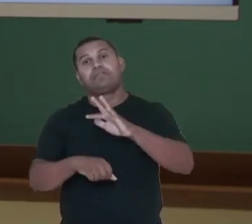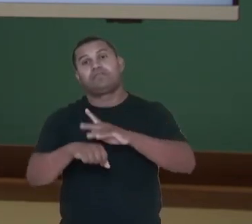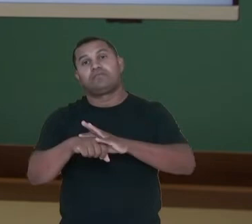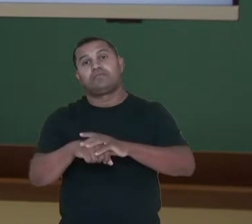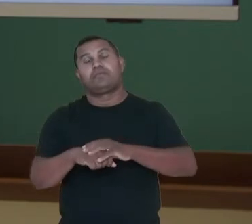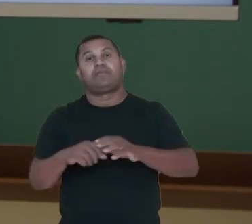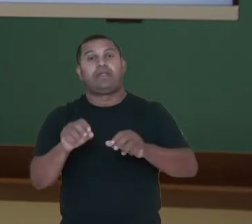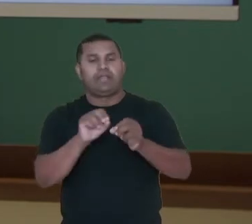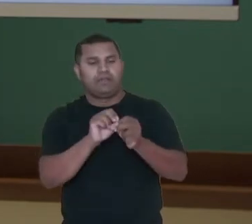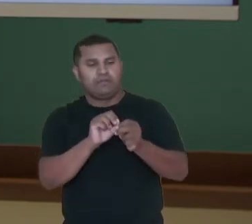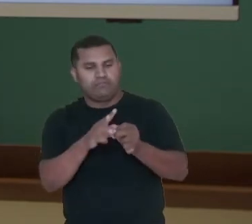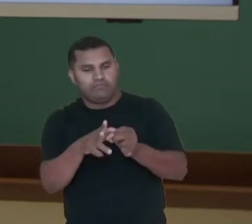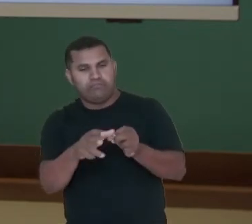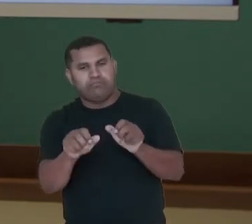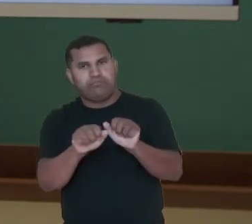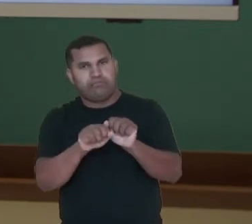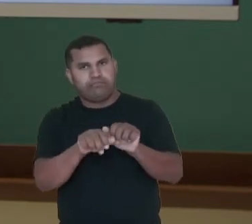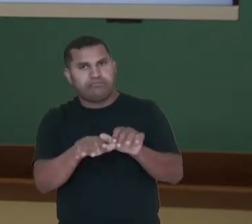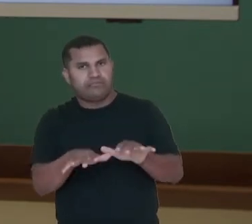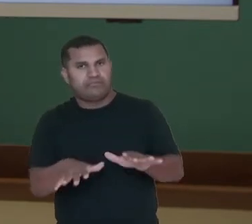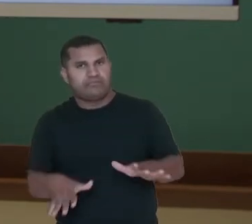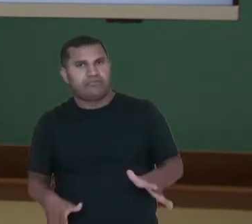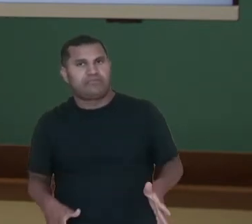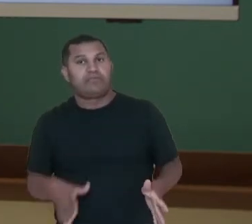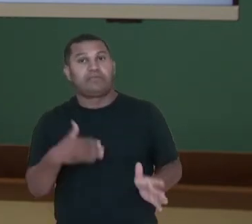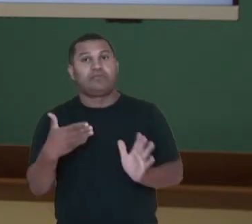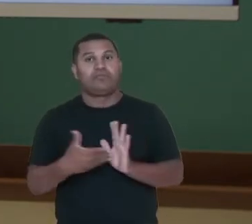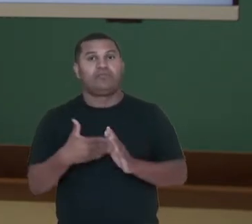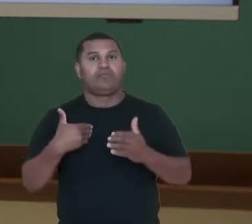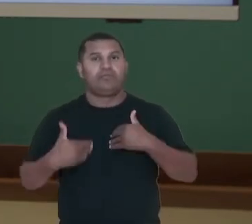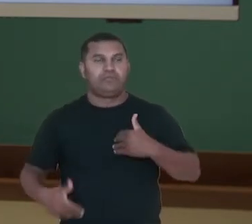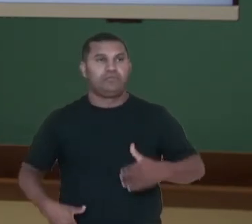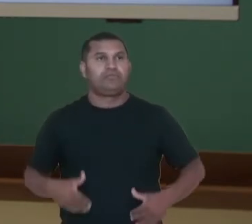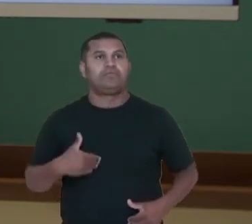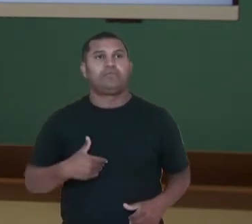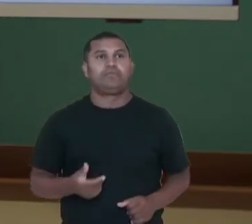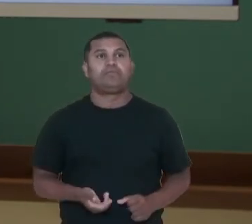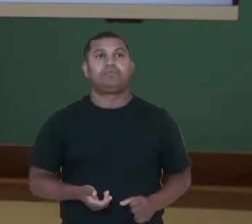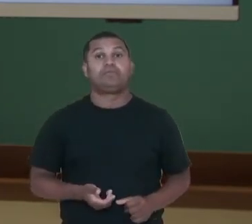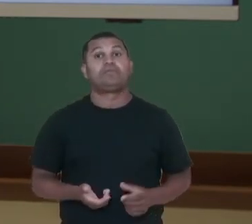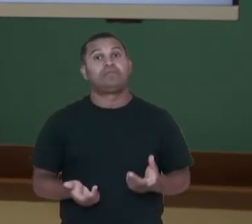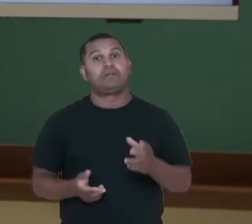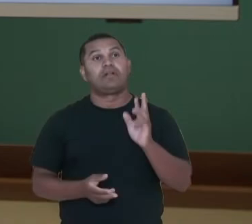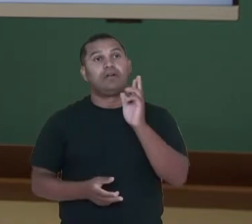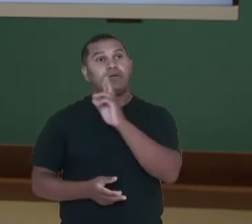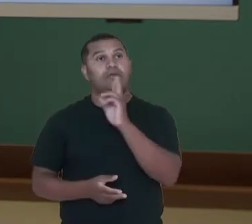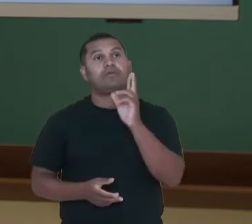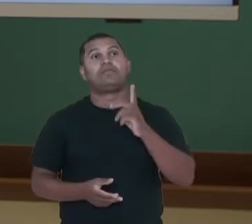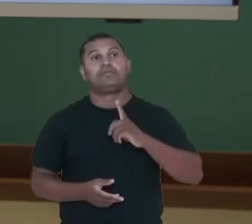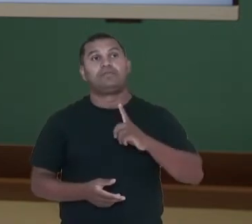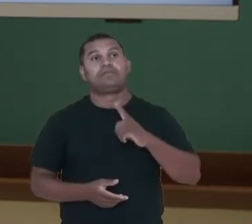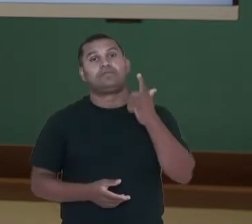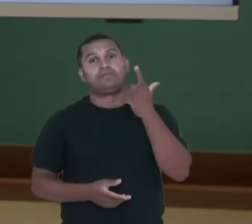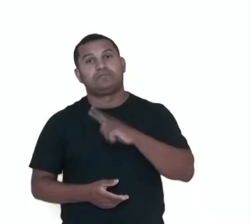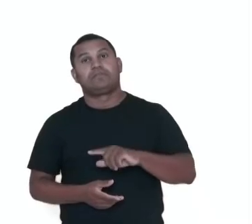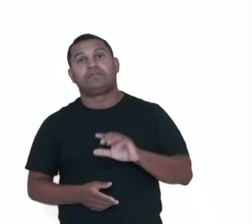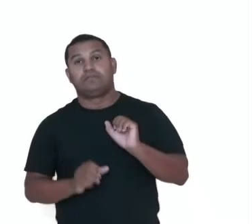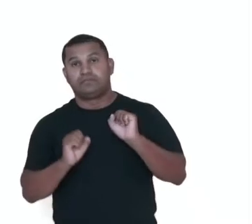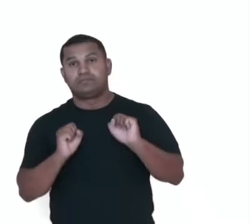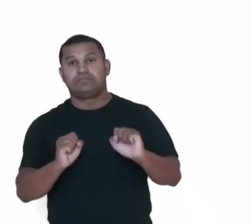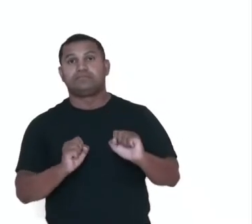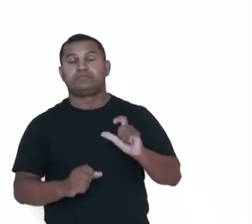células e dando os casos graves da doença. Então, lá na Rússia conseguiram ver que sim. Vamos ver se tem mais. Olha, outra